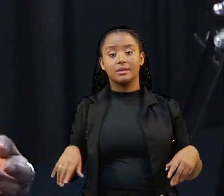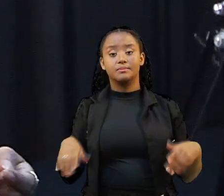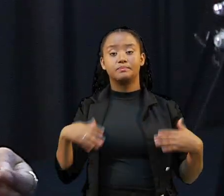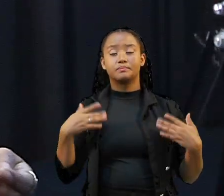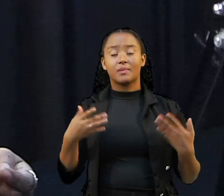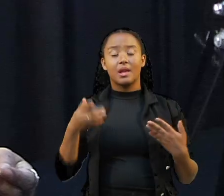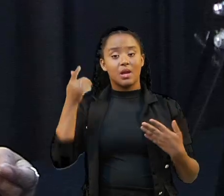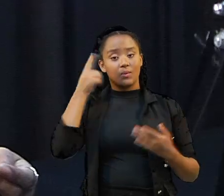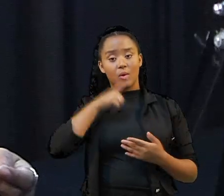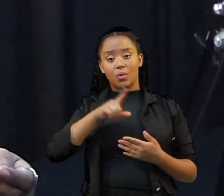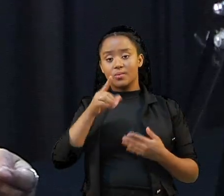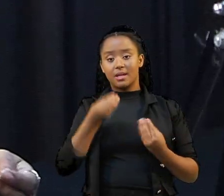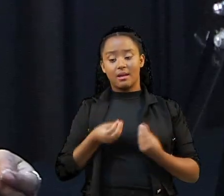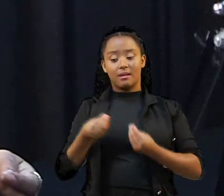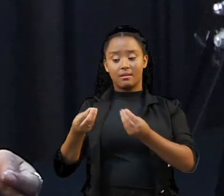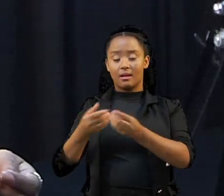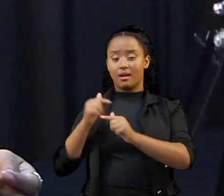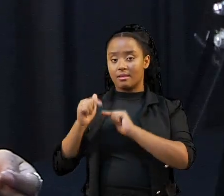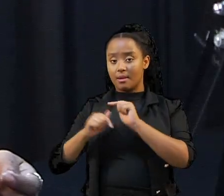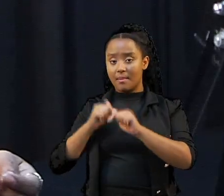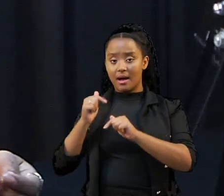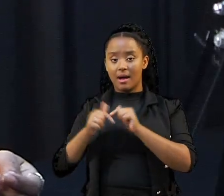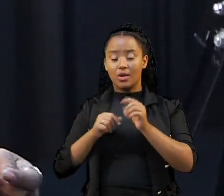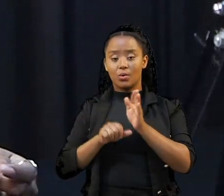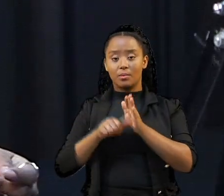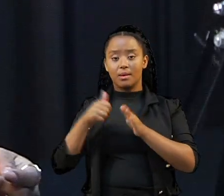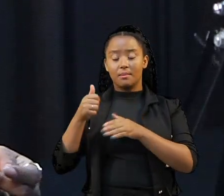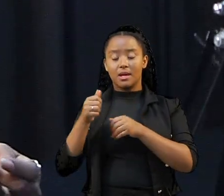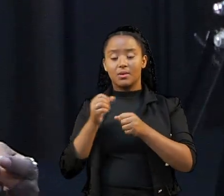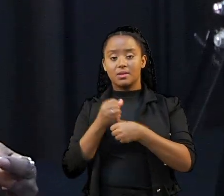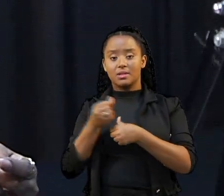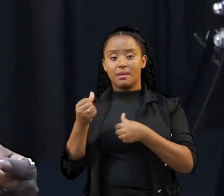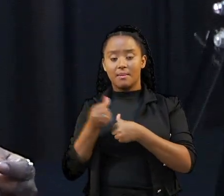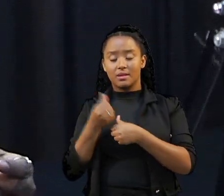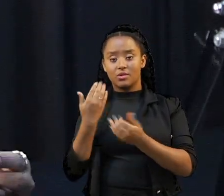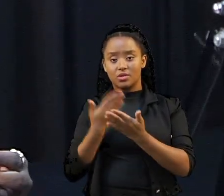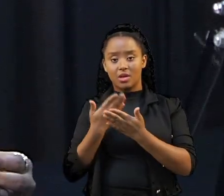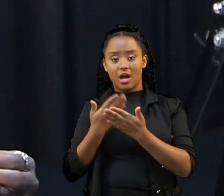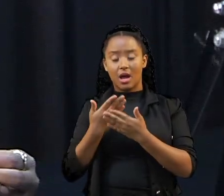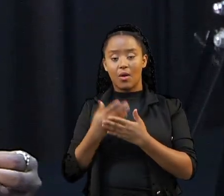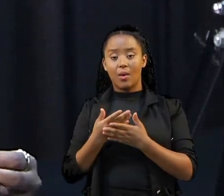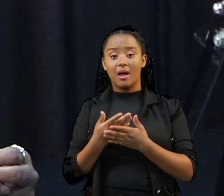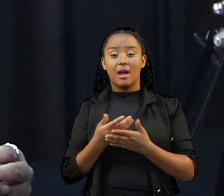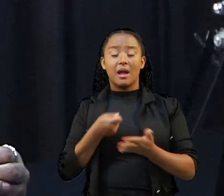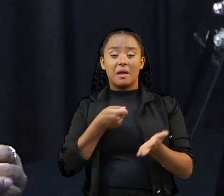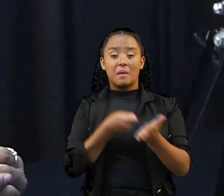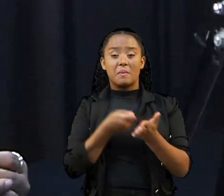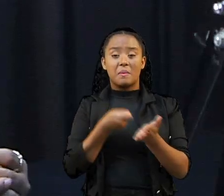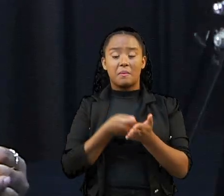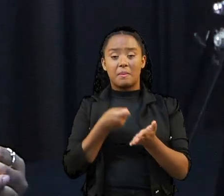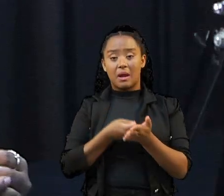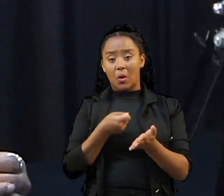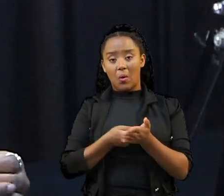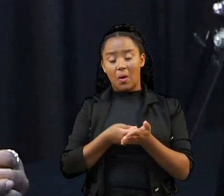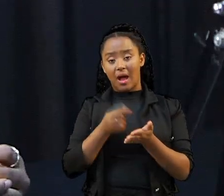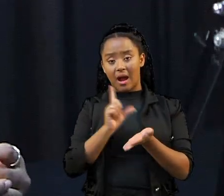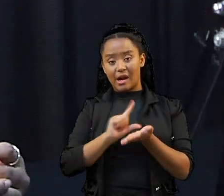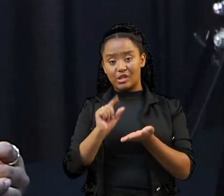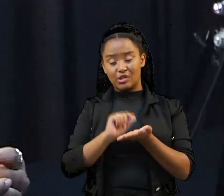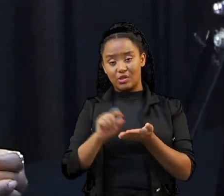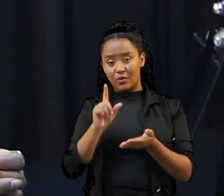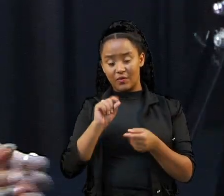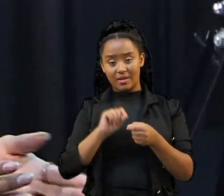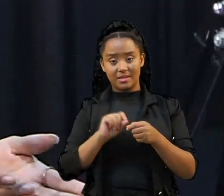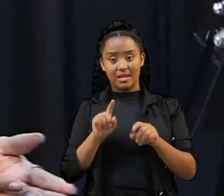Eu não consegui entregar trabalhos. No primeiro semestre de aula, eu tive exigência de entregar um artigo.